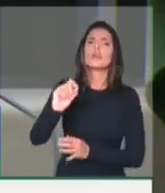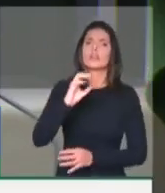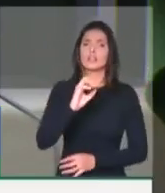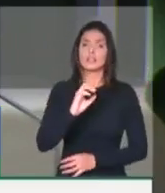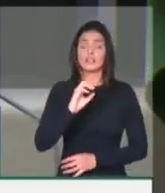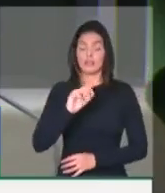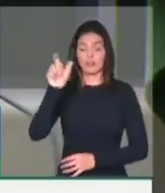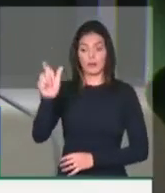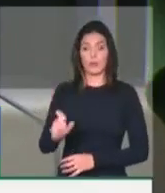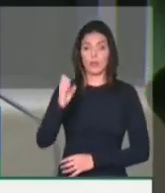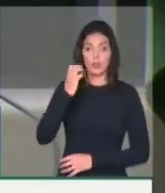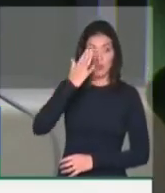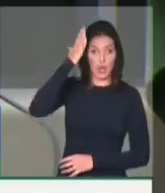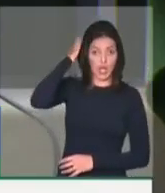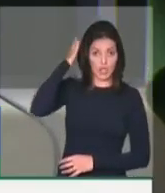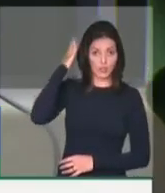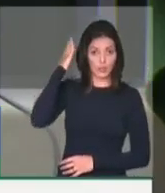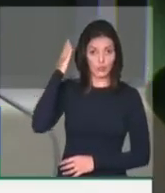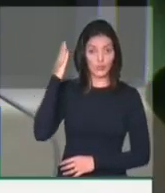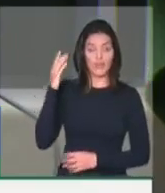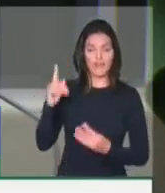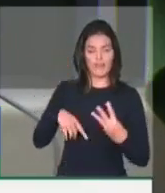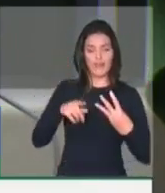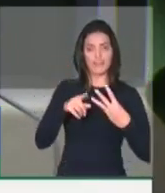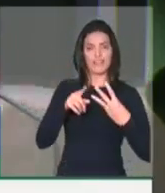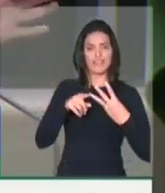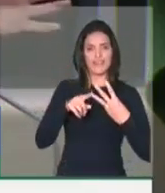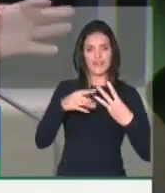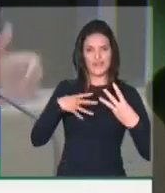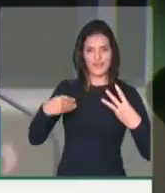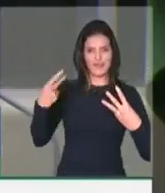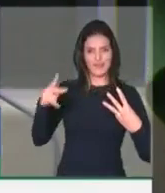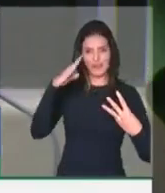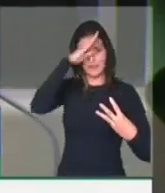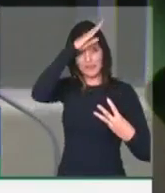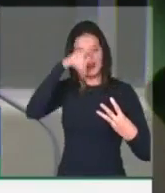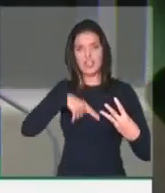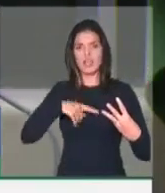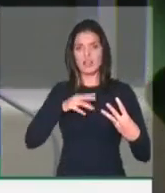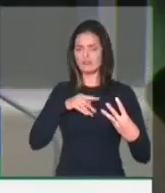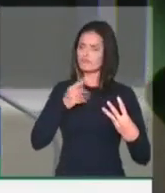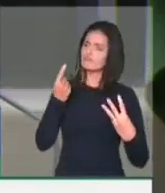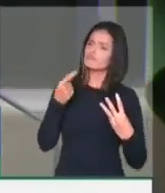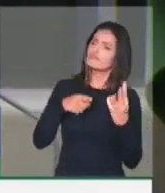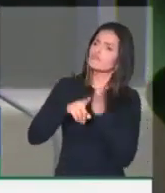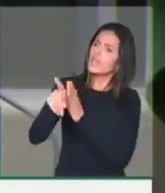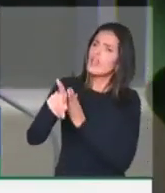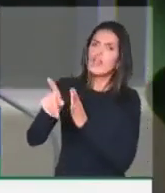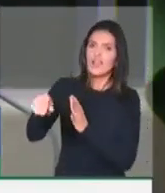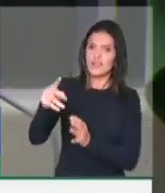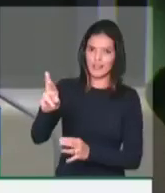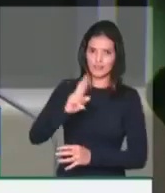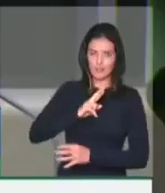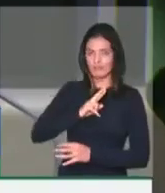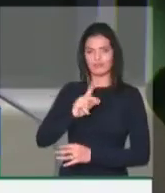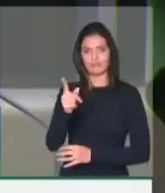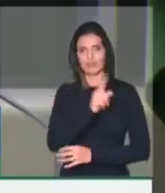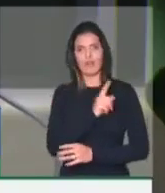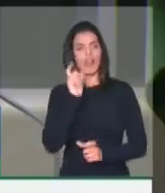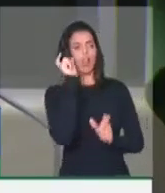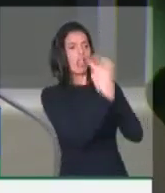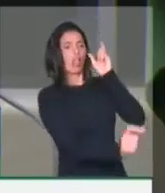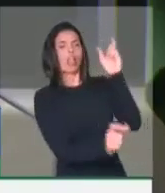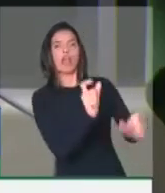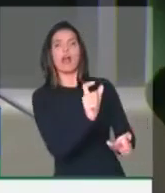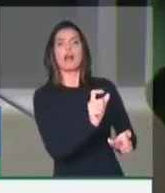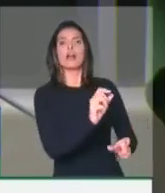dessa tribuna, que não me respondeu, preferiu atacar, querido Glauber, a jornalista